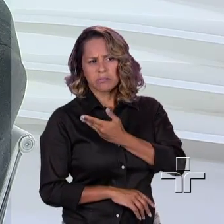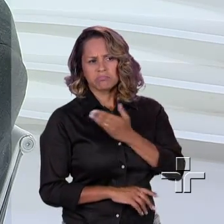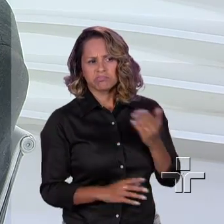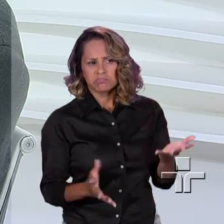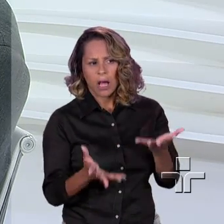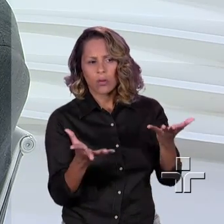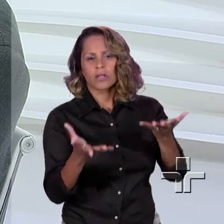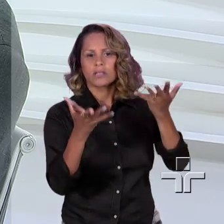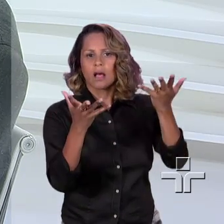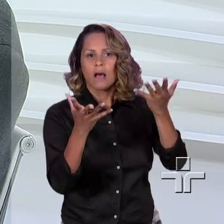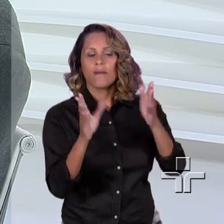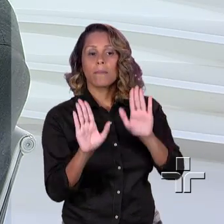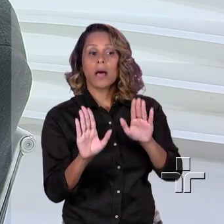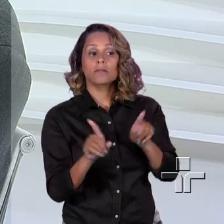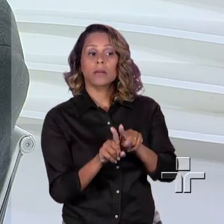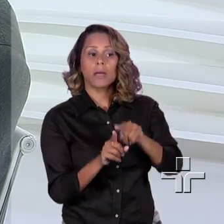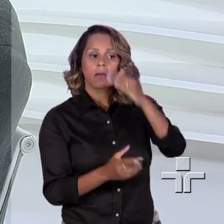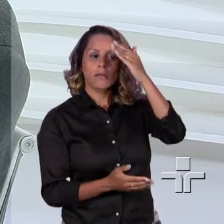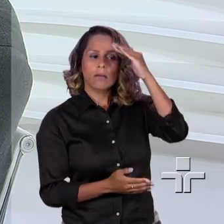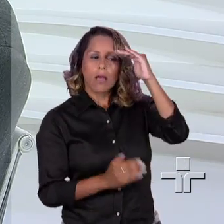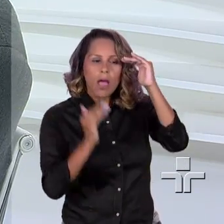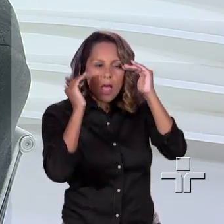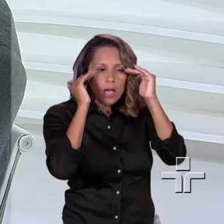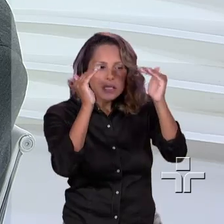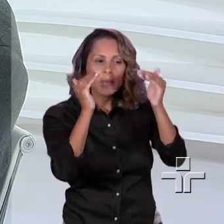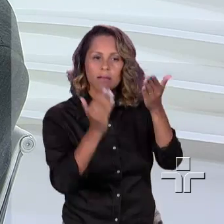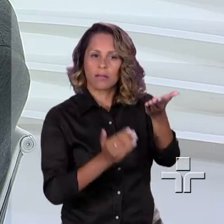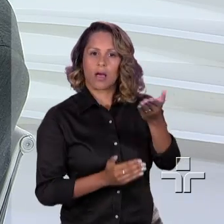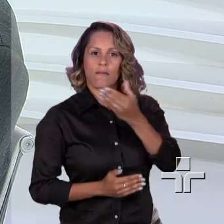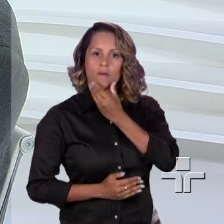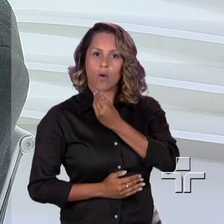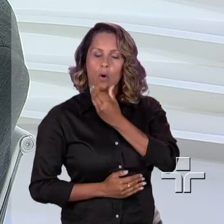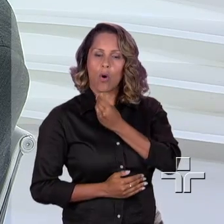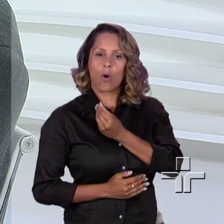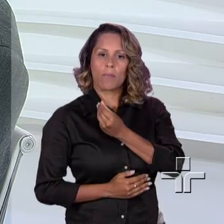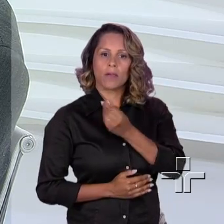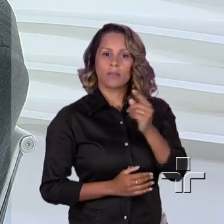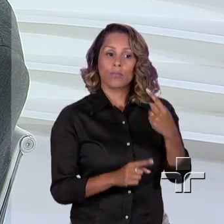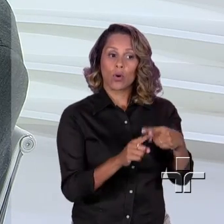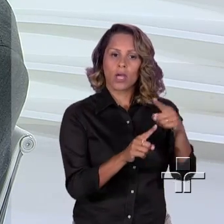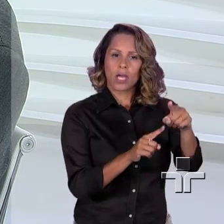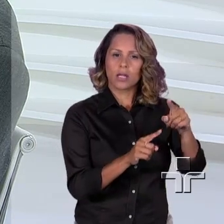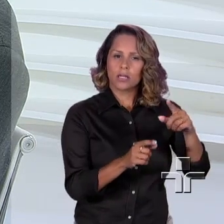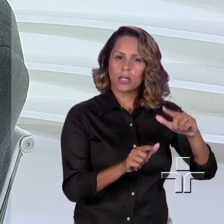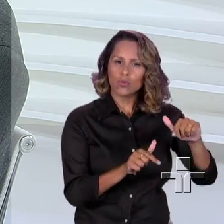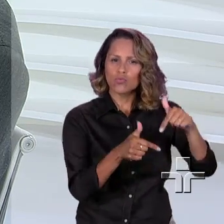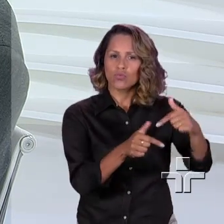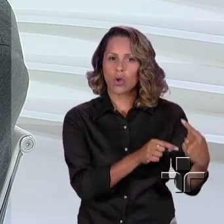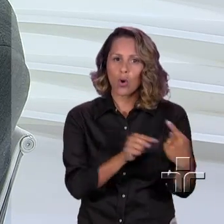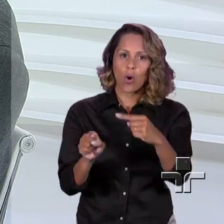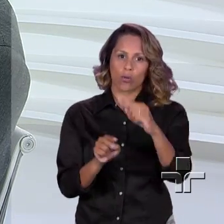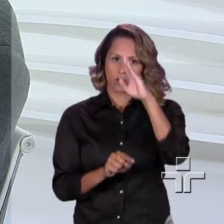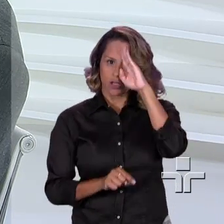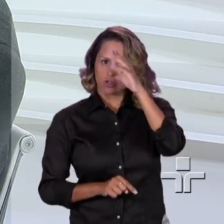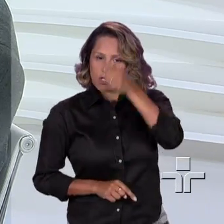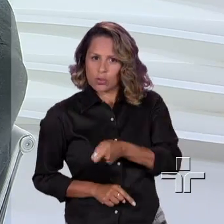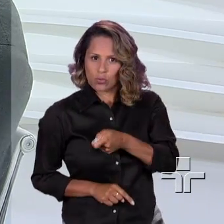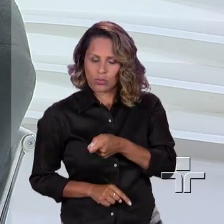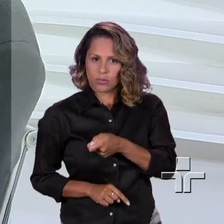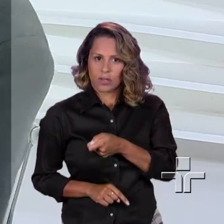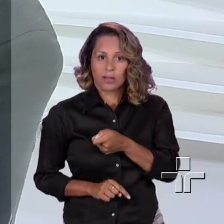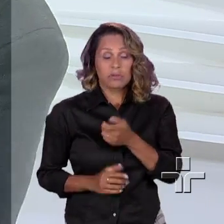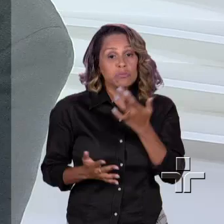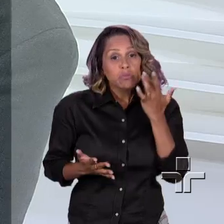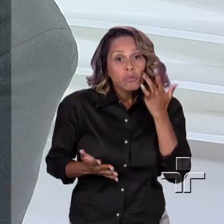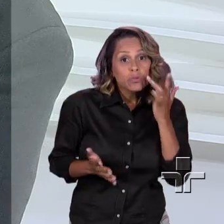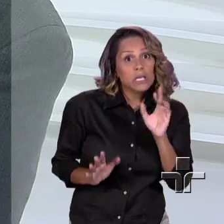como um líder, uma referência no movimento contra a ditadura, a resistência da ditadura. Eu não acredito que ele... Não sei se